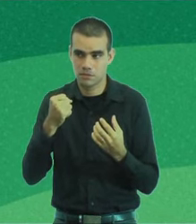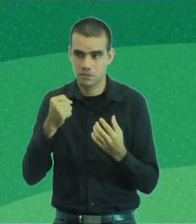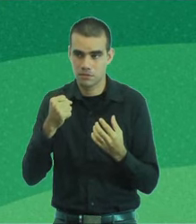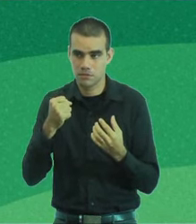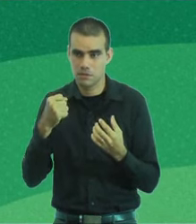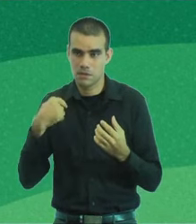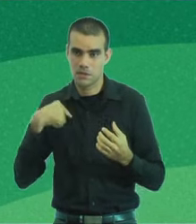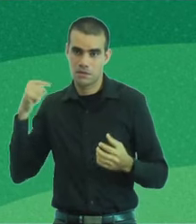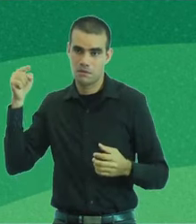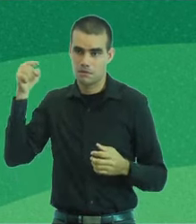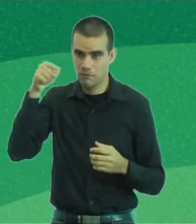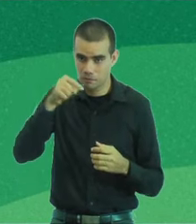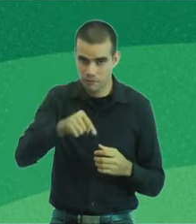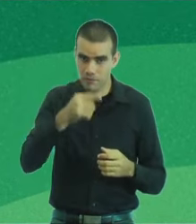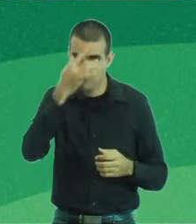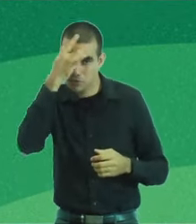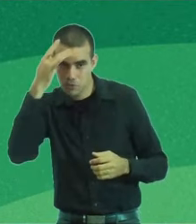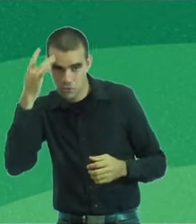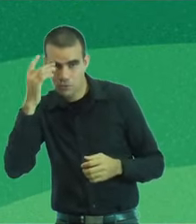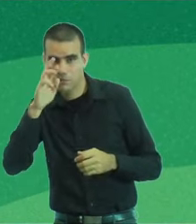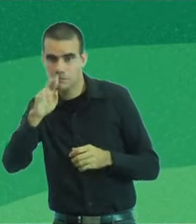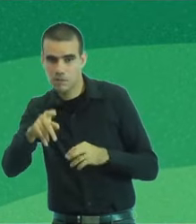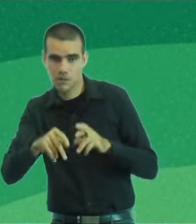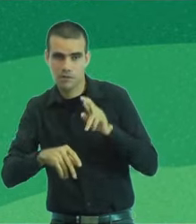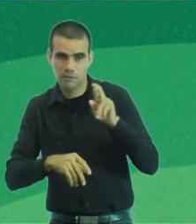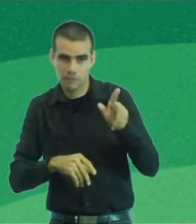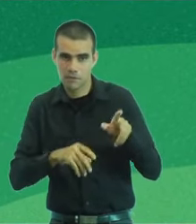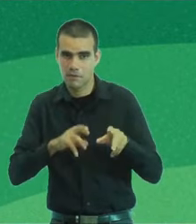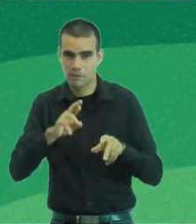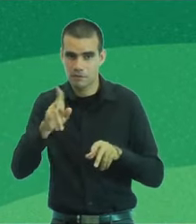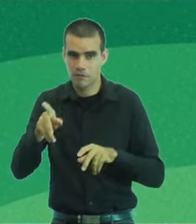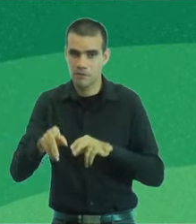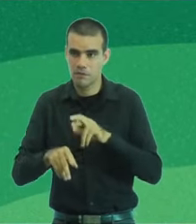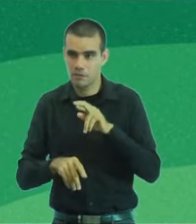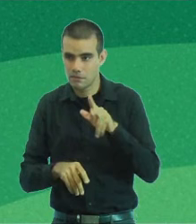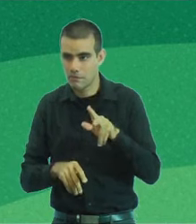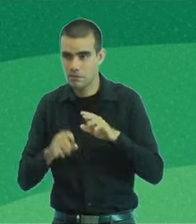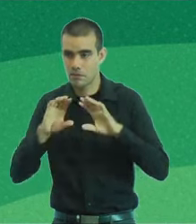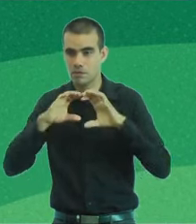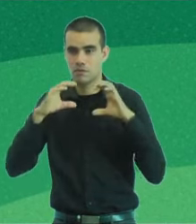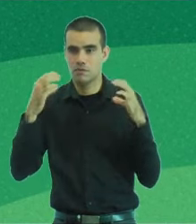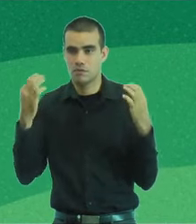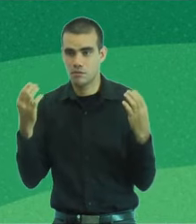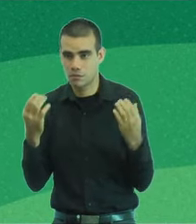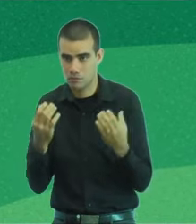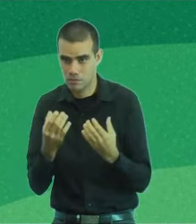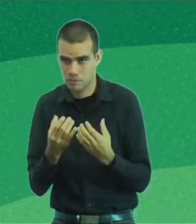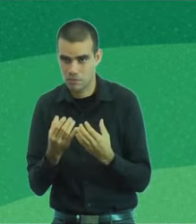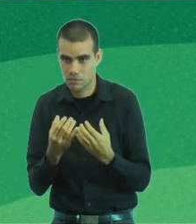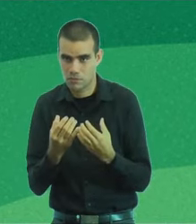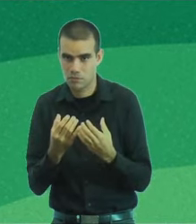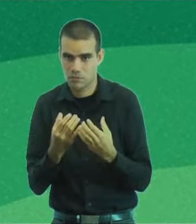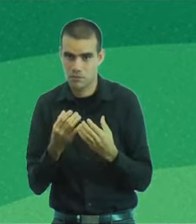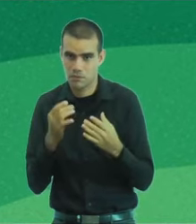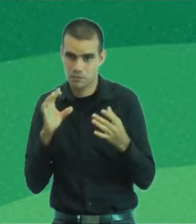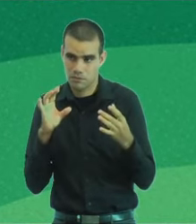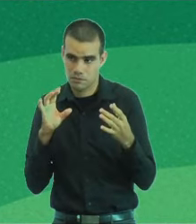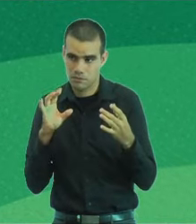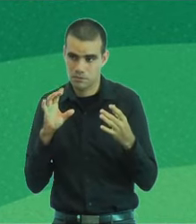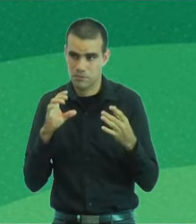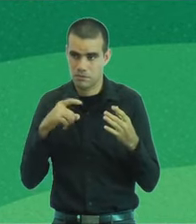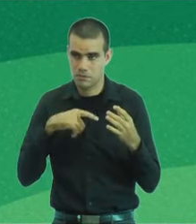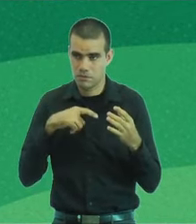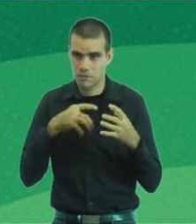eu vim aqui tem um monte de gente diferente E aí a comunidade aluga o triplex na cabeça das pessoas sabe